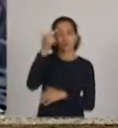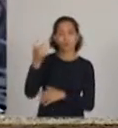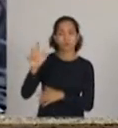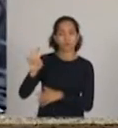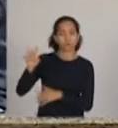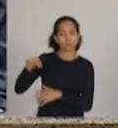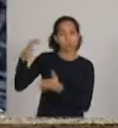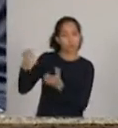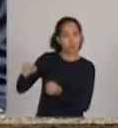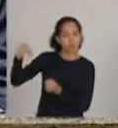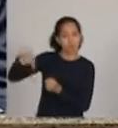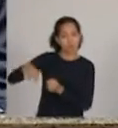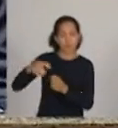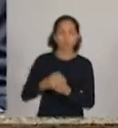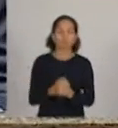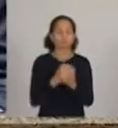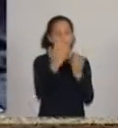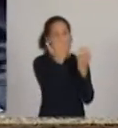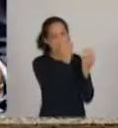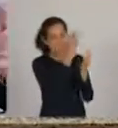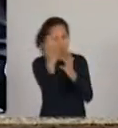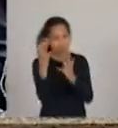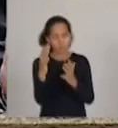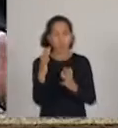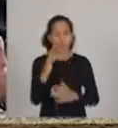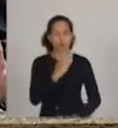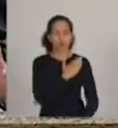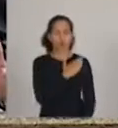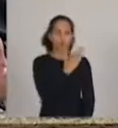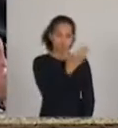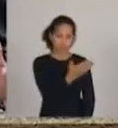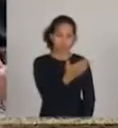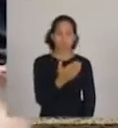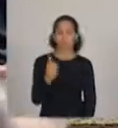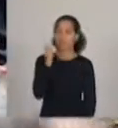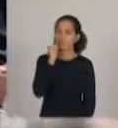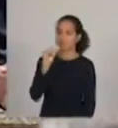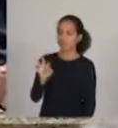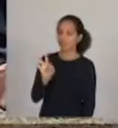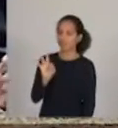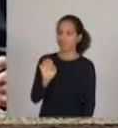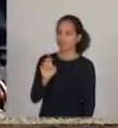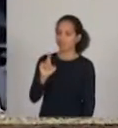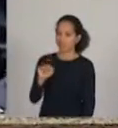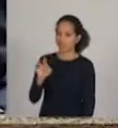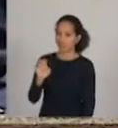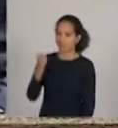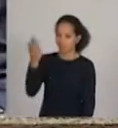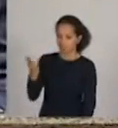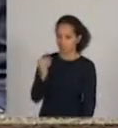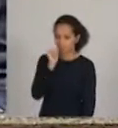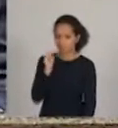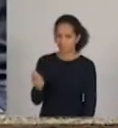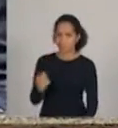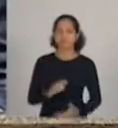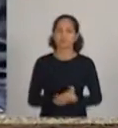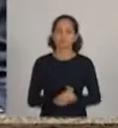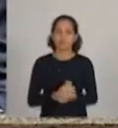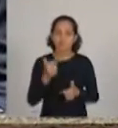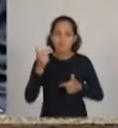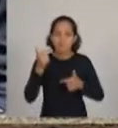Então, parabenizo ao comandante Washington e a nossa tenente também. Ele brincou com relação à